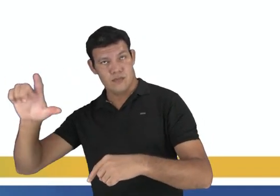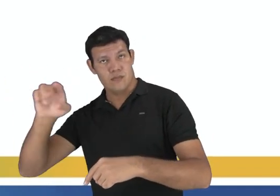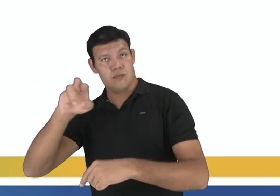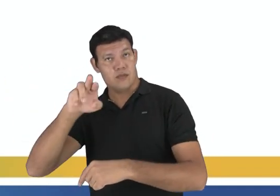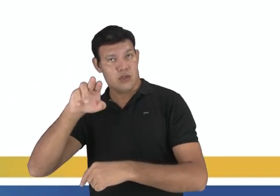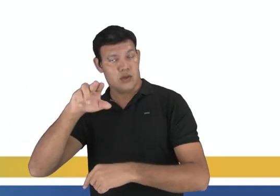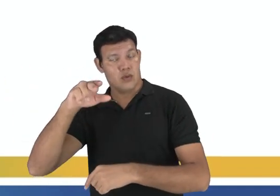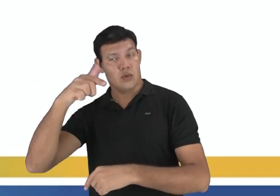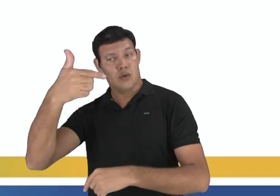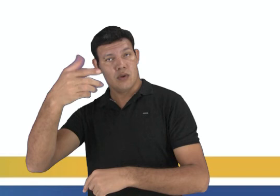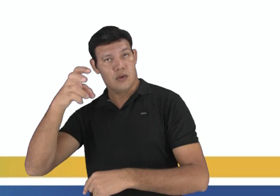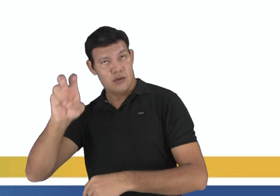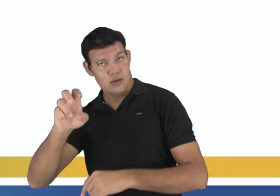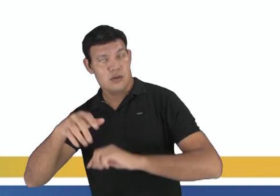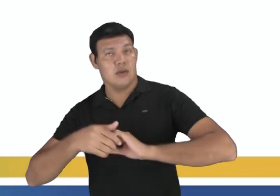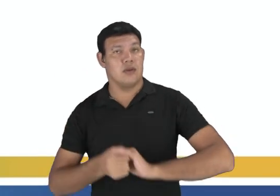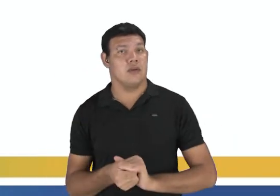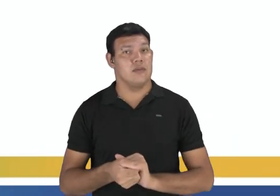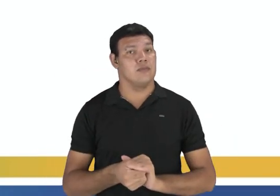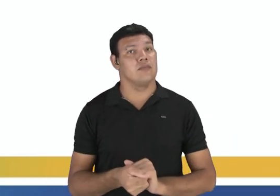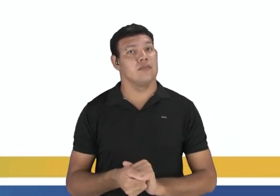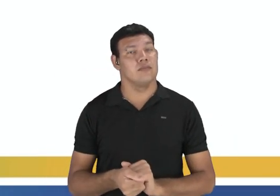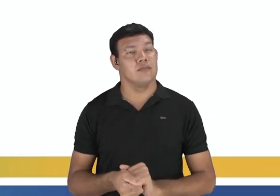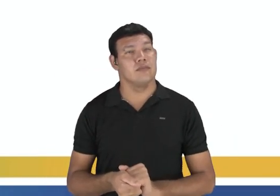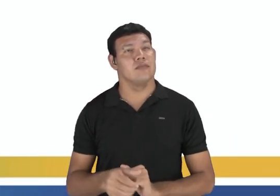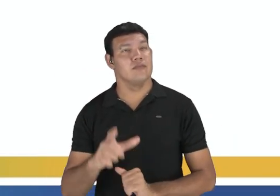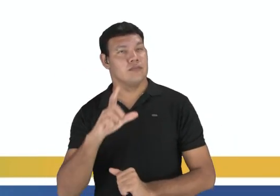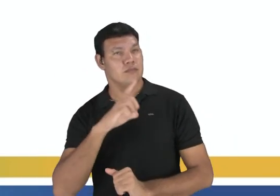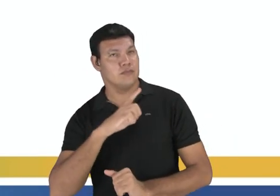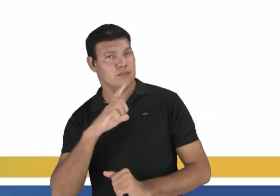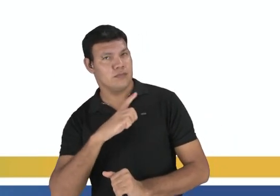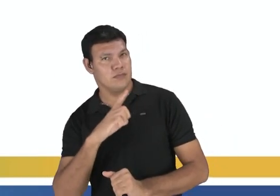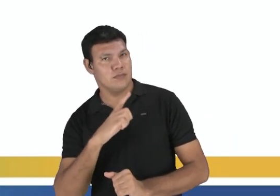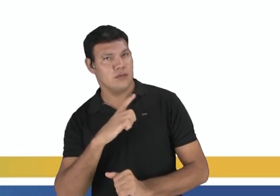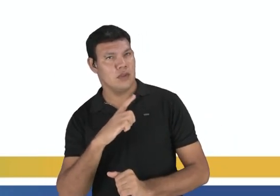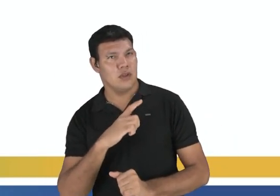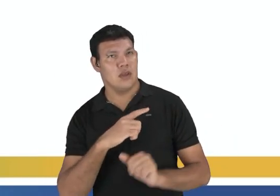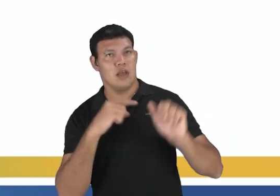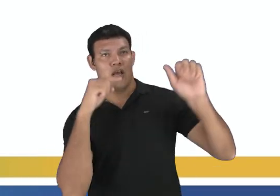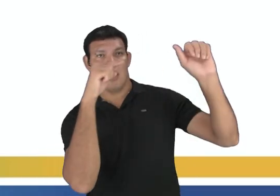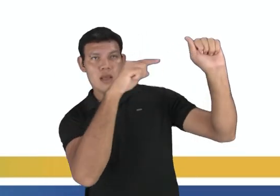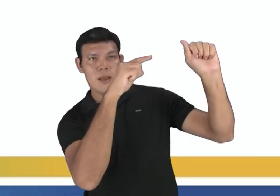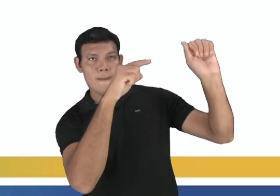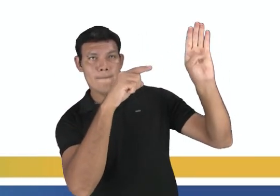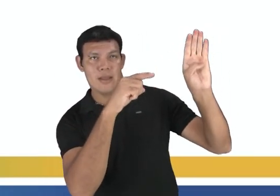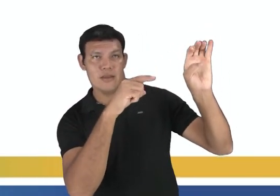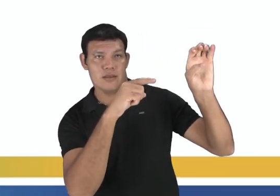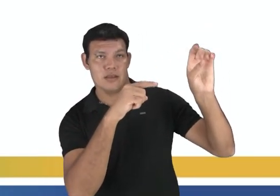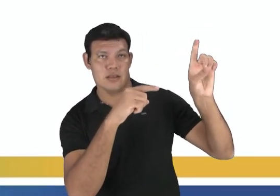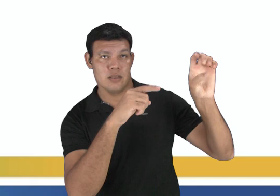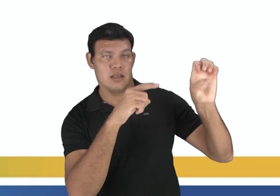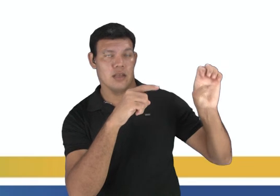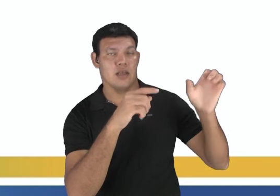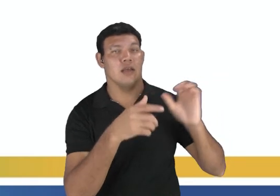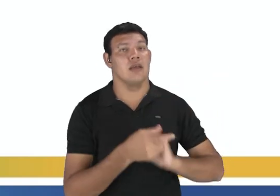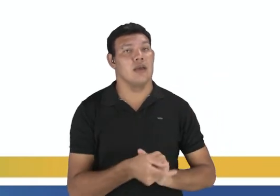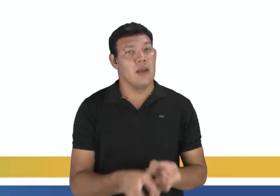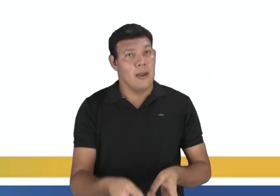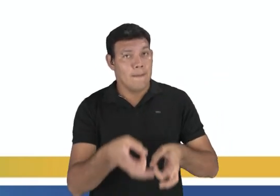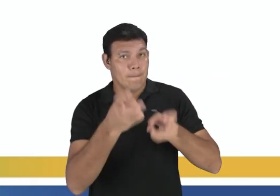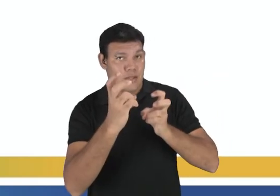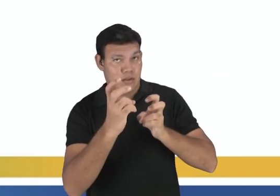a 25. E aí você vai observar nas opções que nós temos dessa